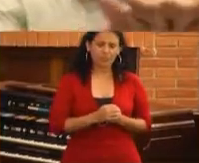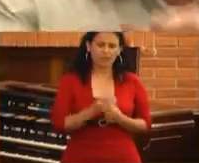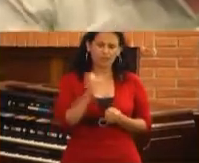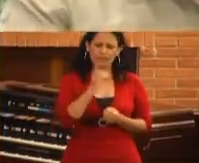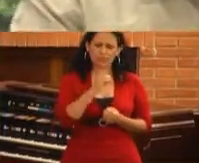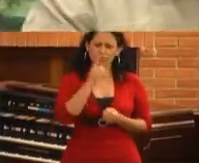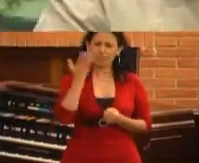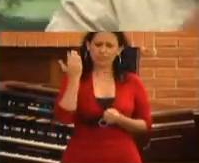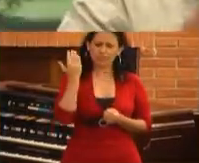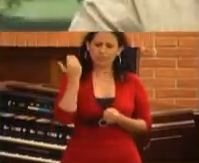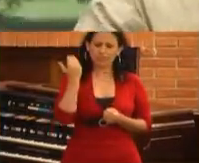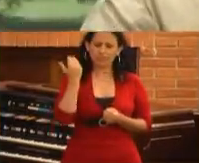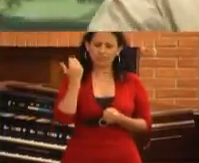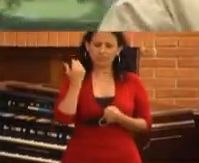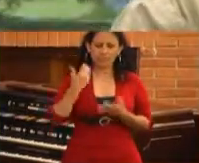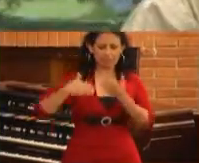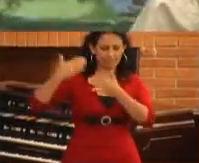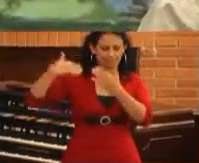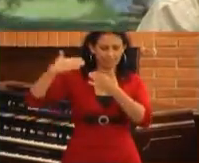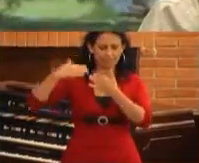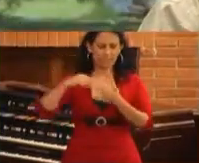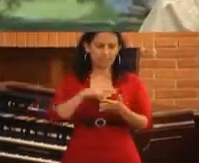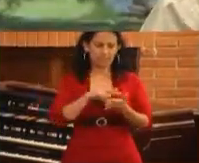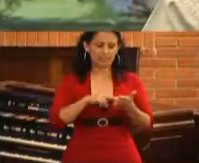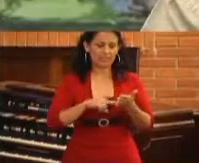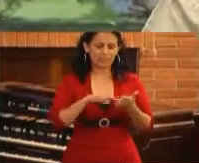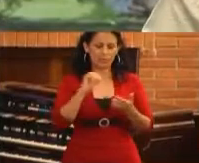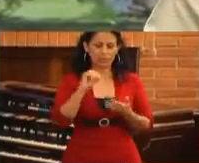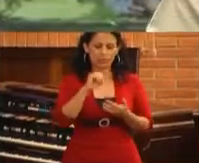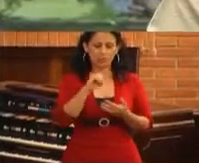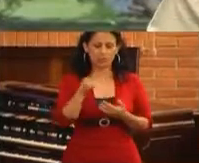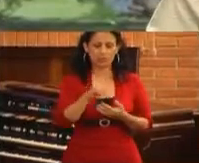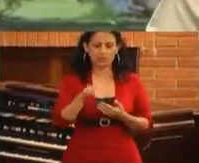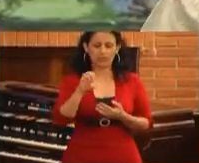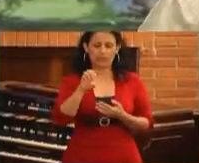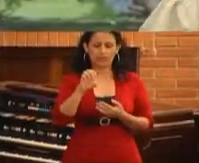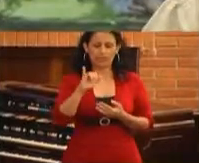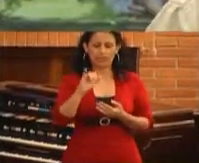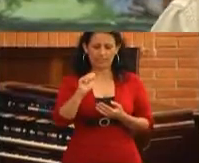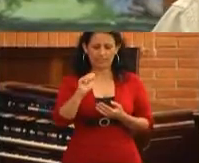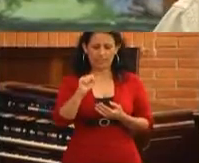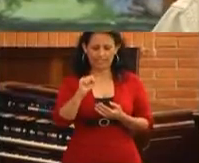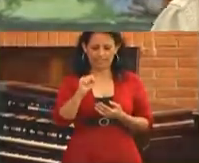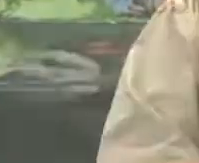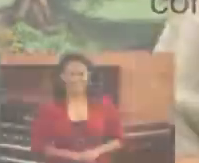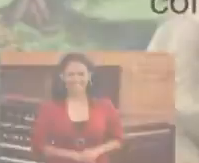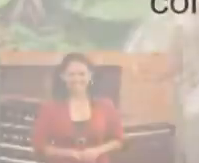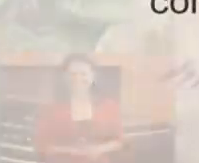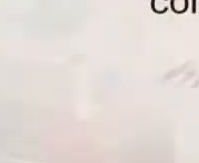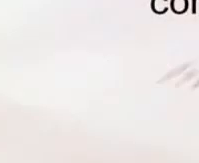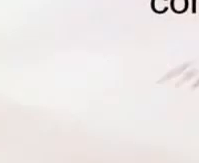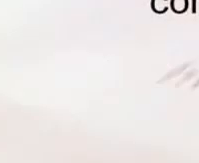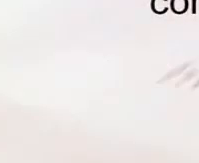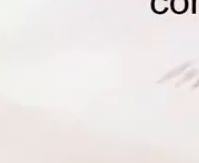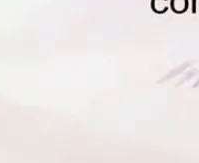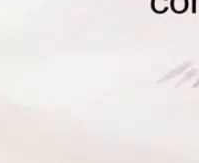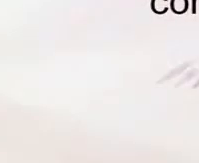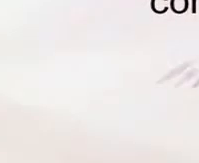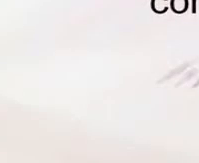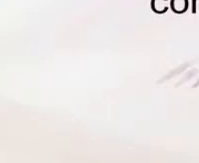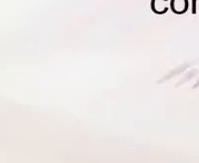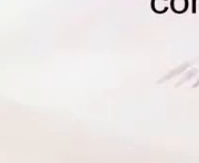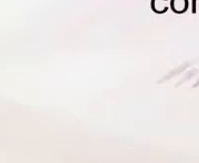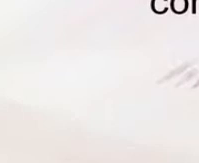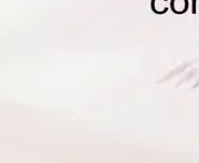profeta Oséias, quando mostra, vamos dar uma chegadinha lá, 14:5 do profeta Oséias. Serei para